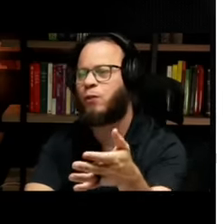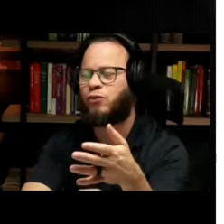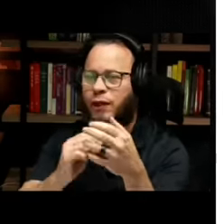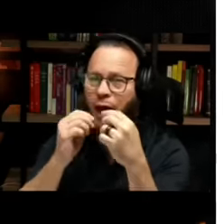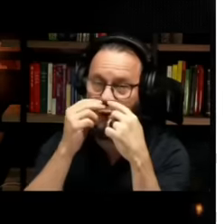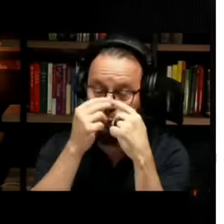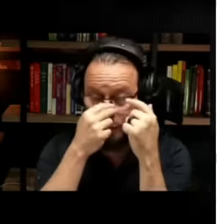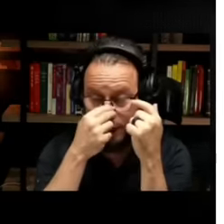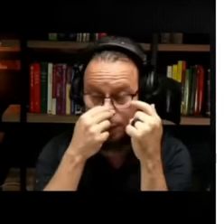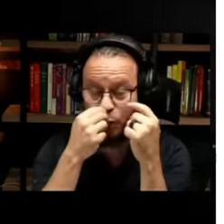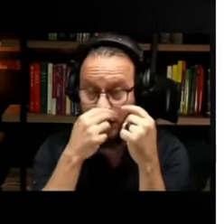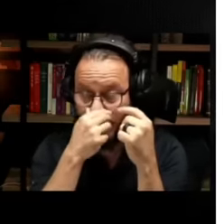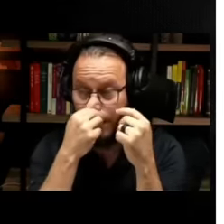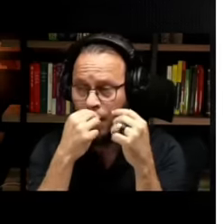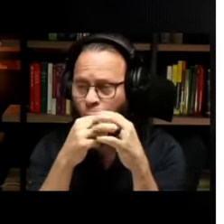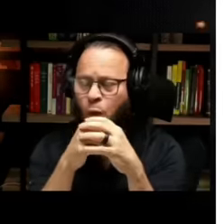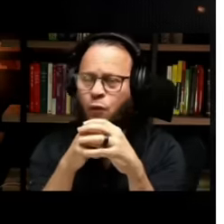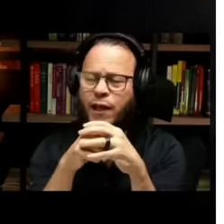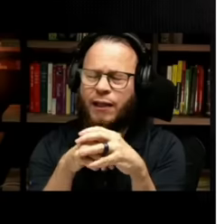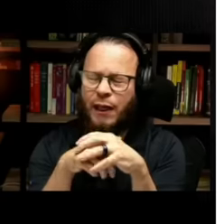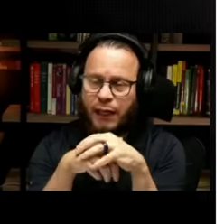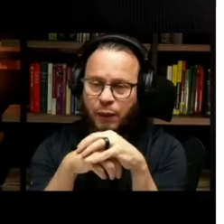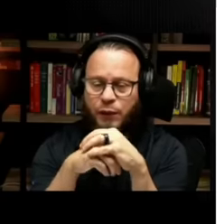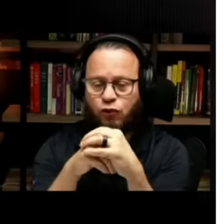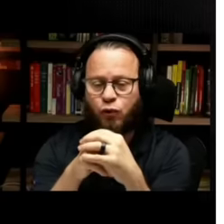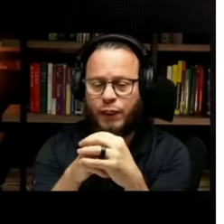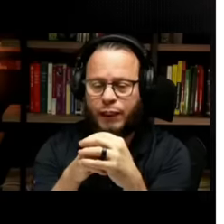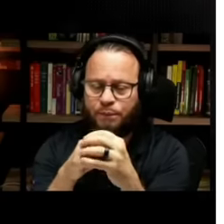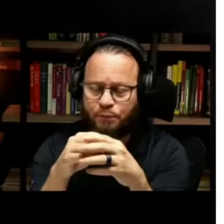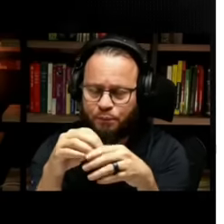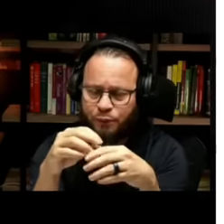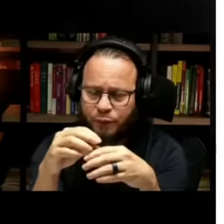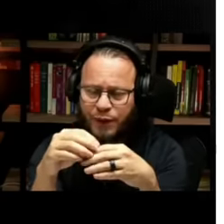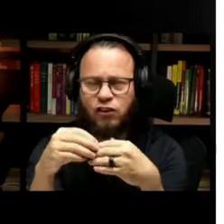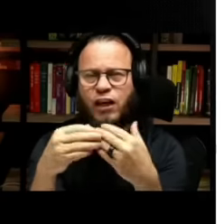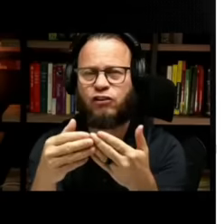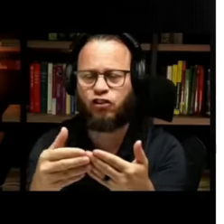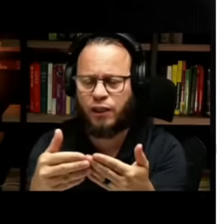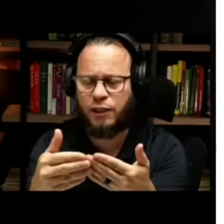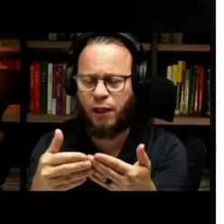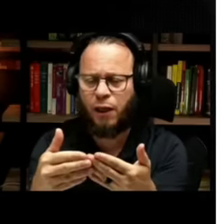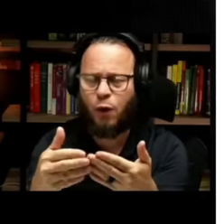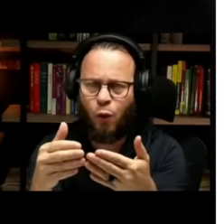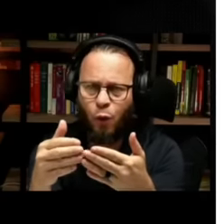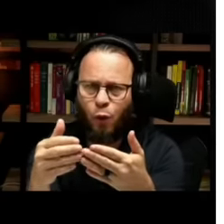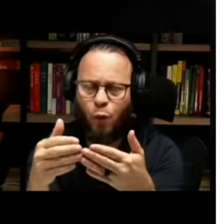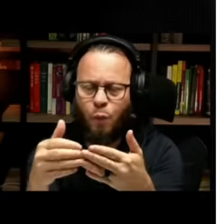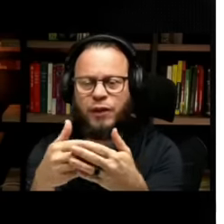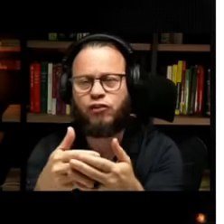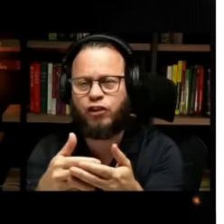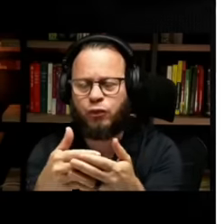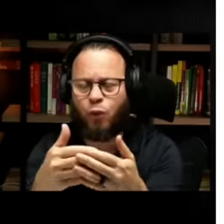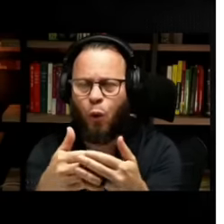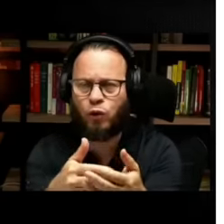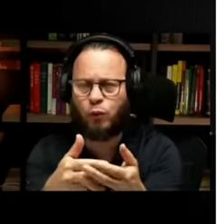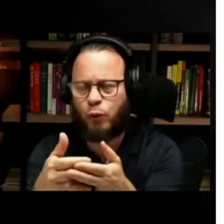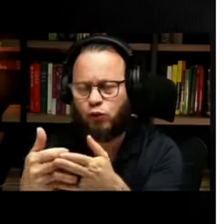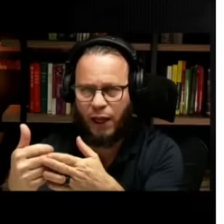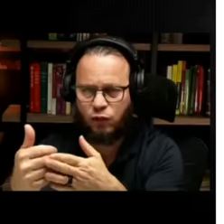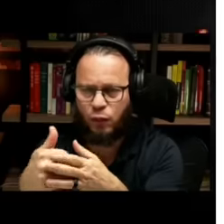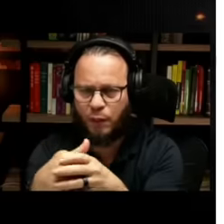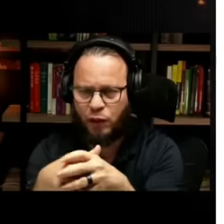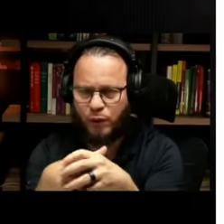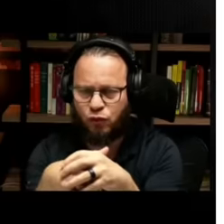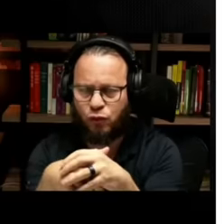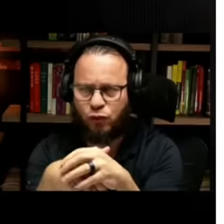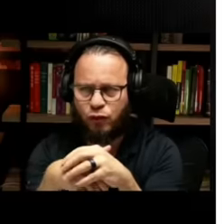o Bolsonaro, por quê? Porque como ele era aquela pessoa que já tinha um pedido contra o Bolsonaro